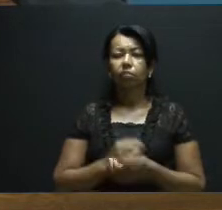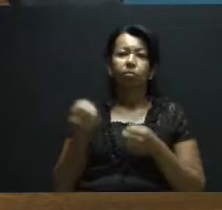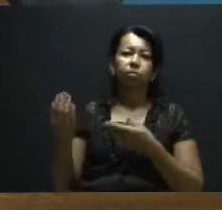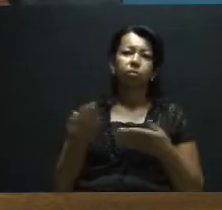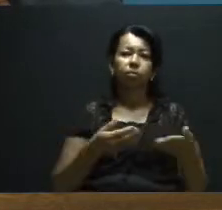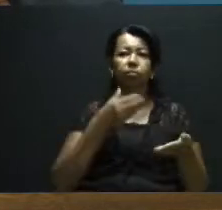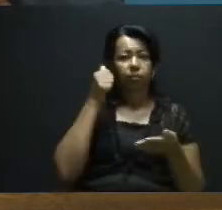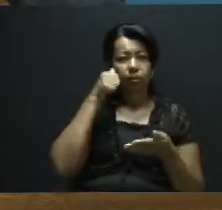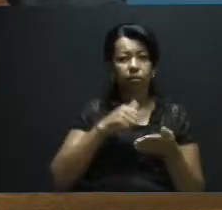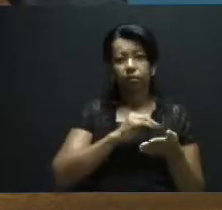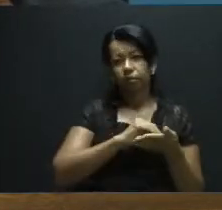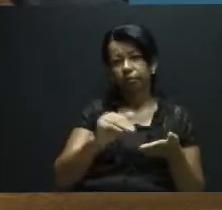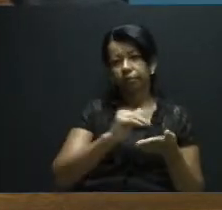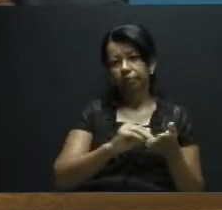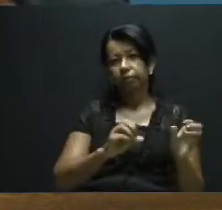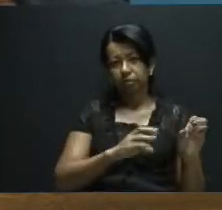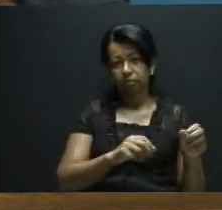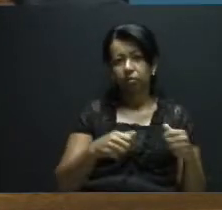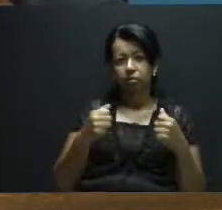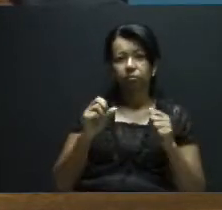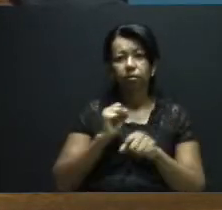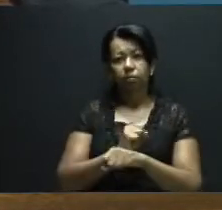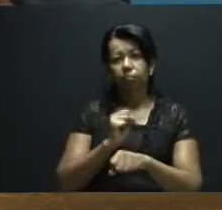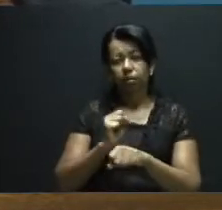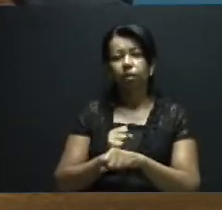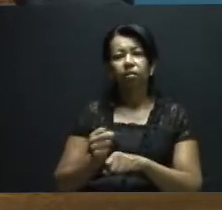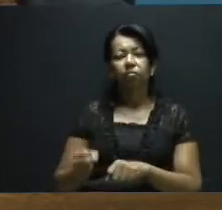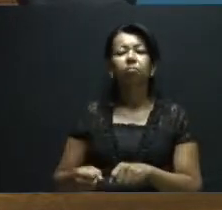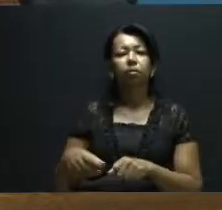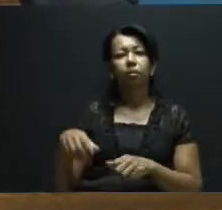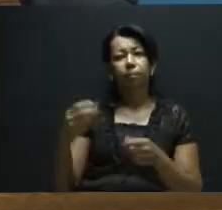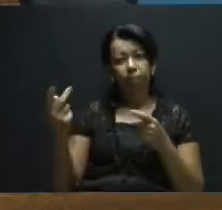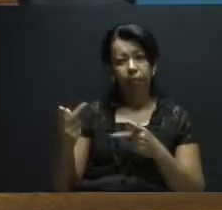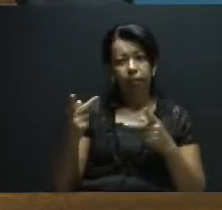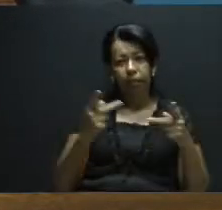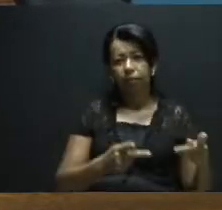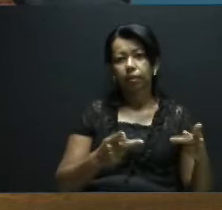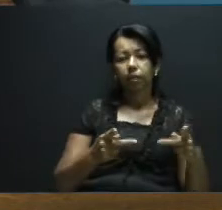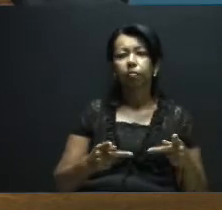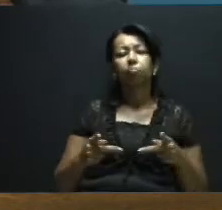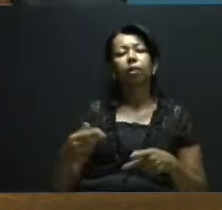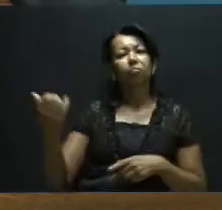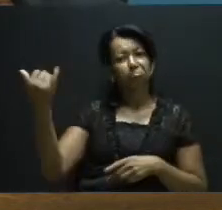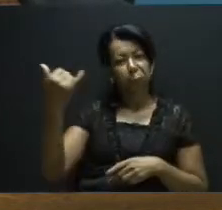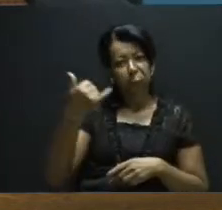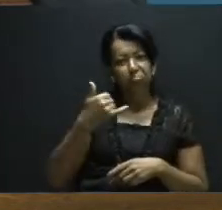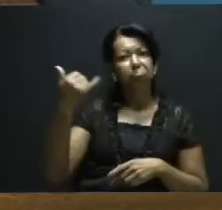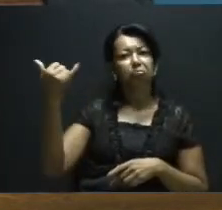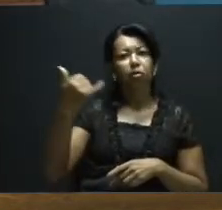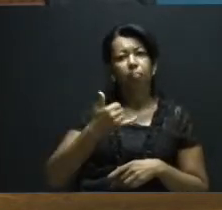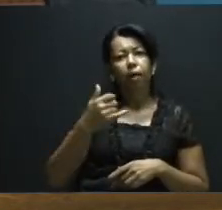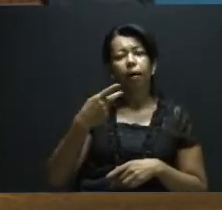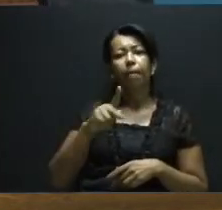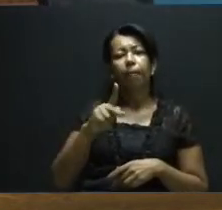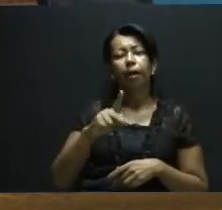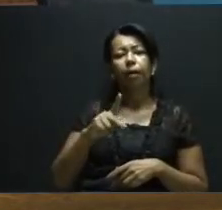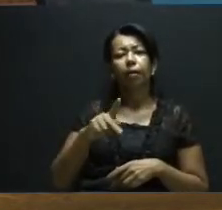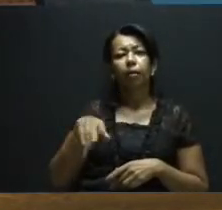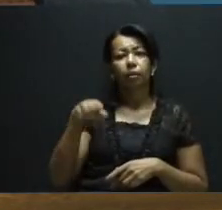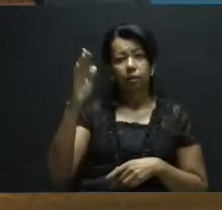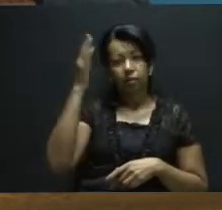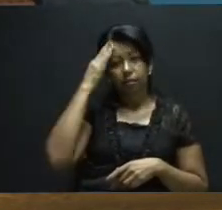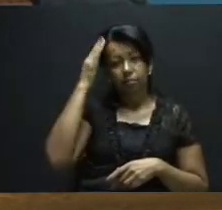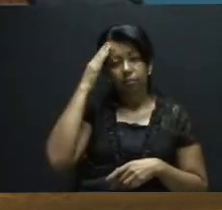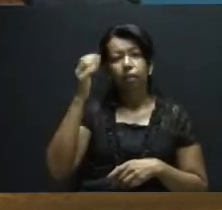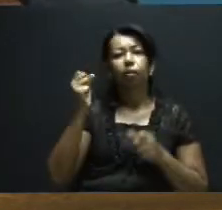secretária de educação espero que ela compareça na primeira oitiva pra nos dar informação pra poder a gente passar essas